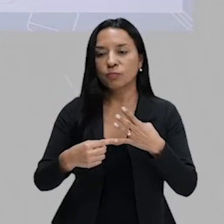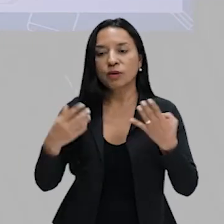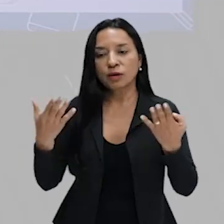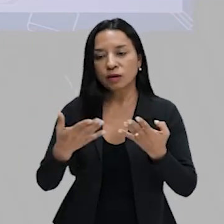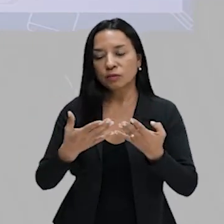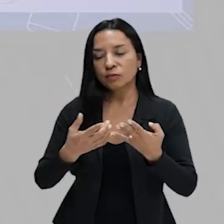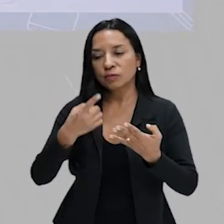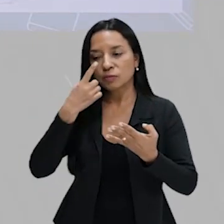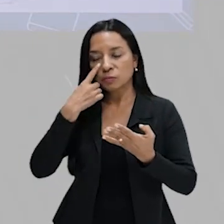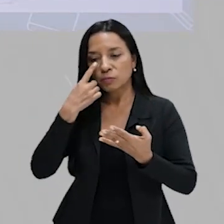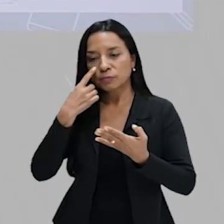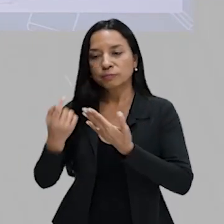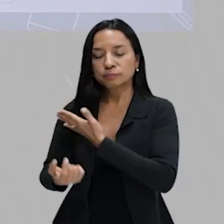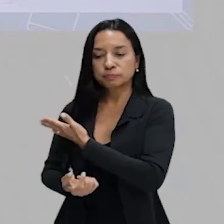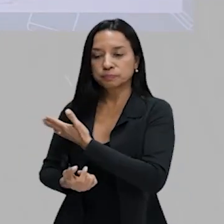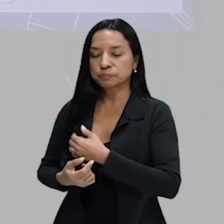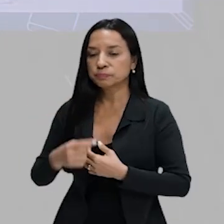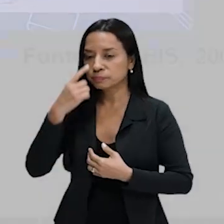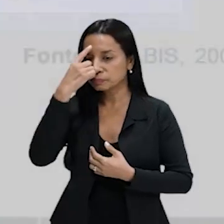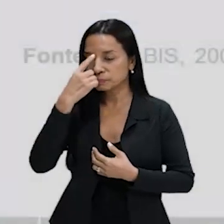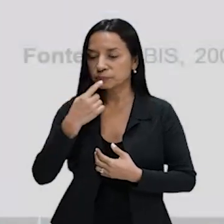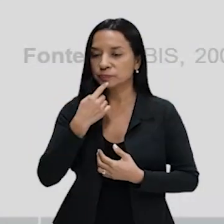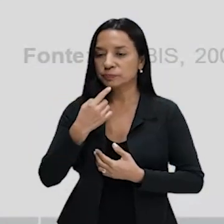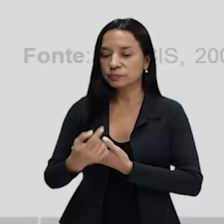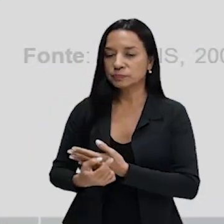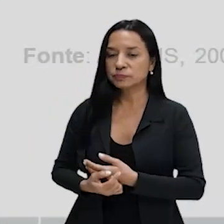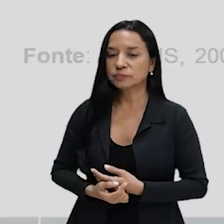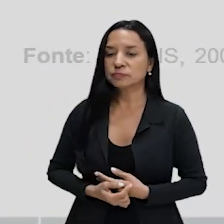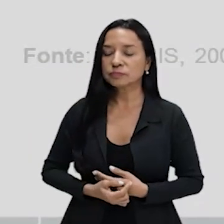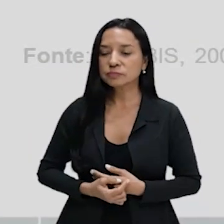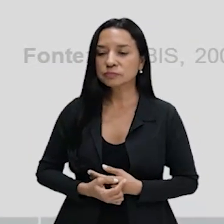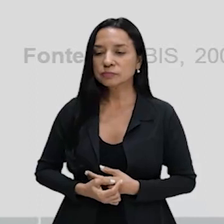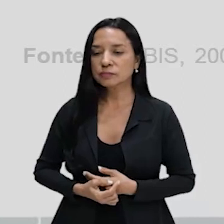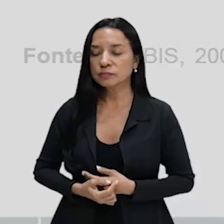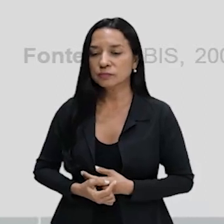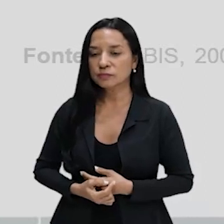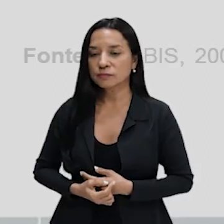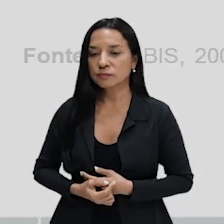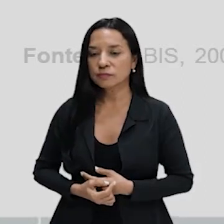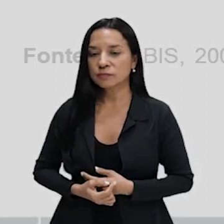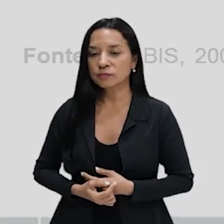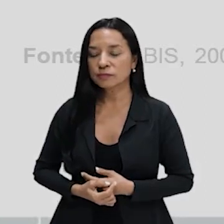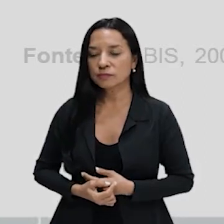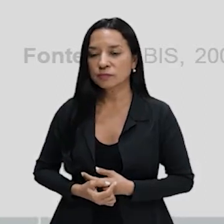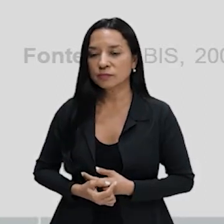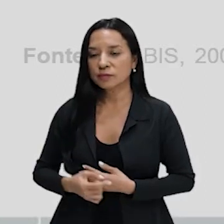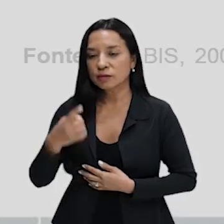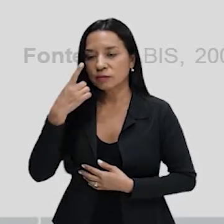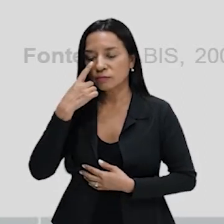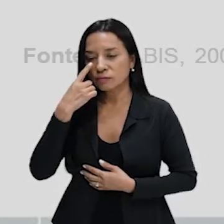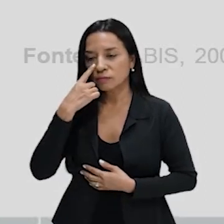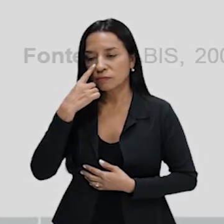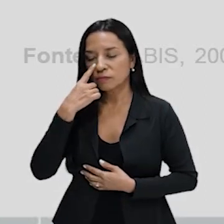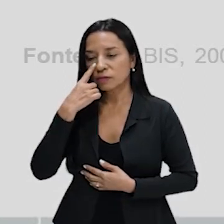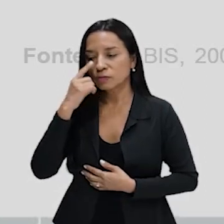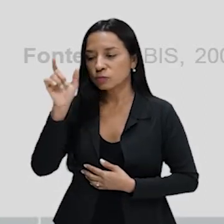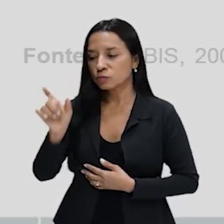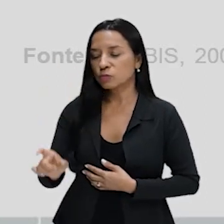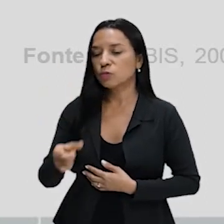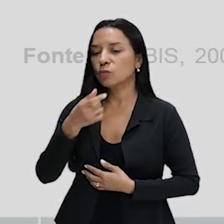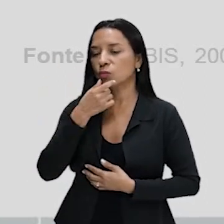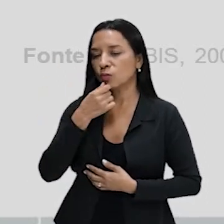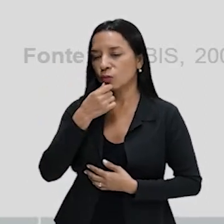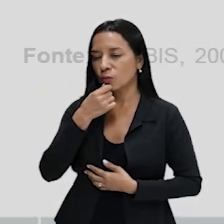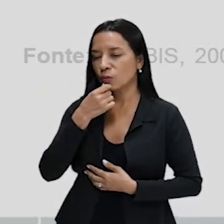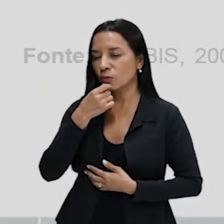entender melhor. Por exemplo, eu vejo aqui esse jovem observando que tem